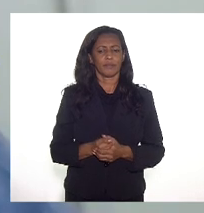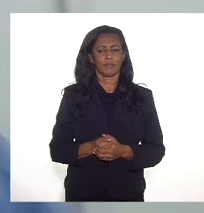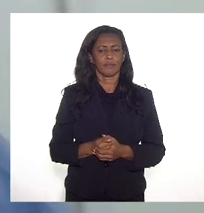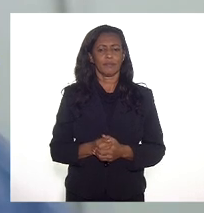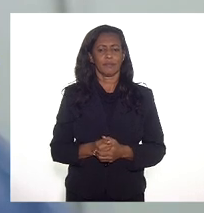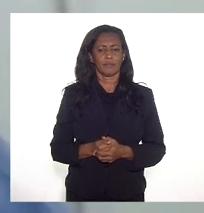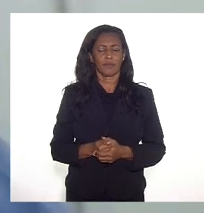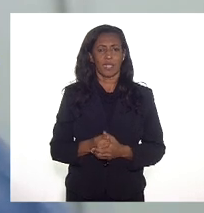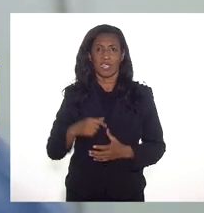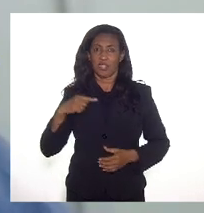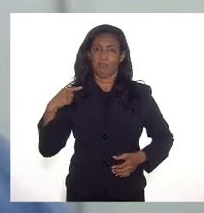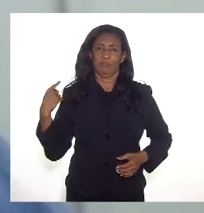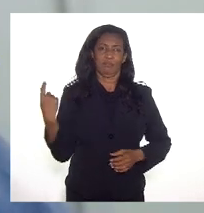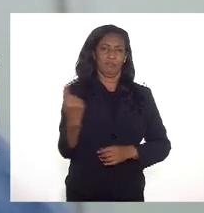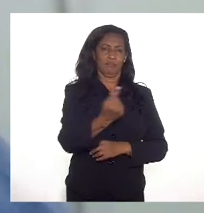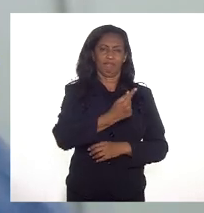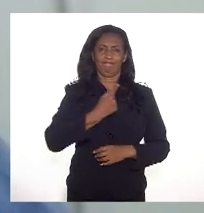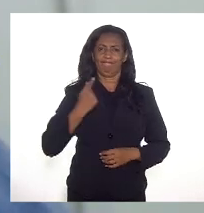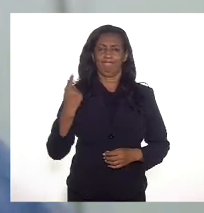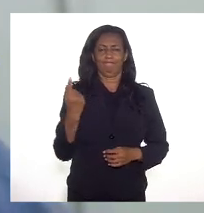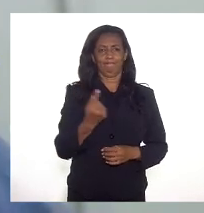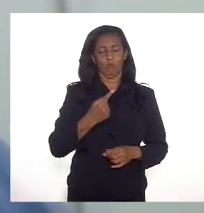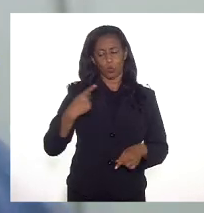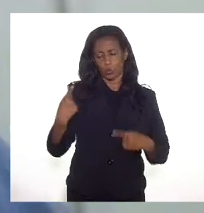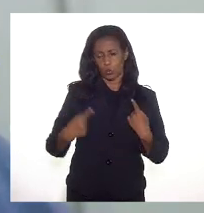que, em geral, discutem...